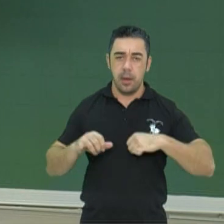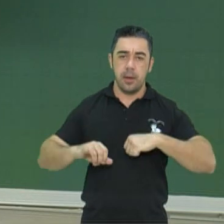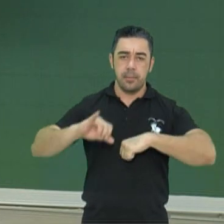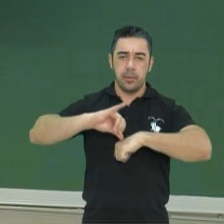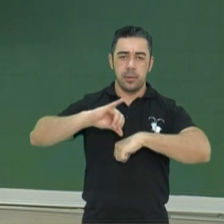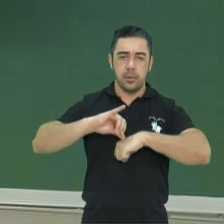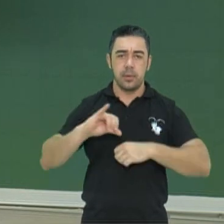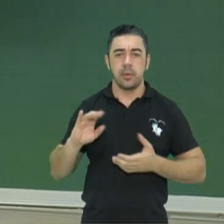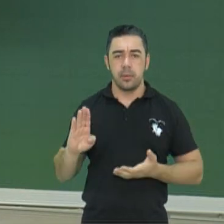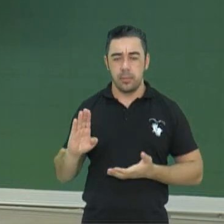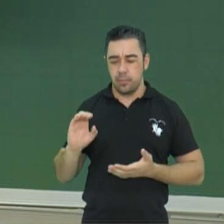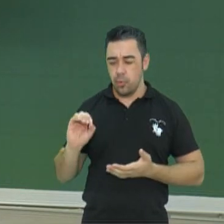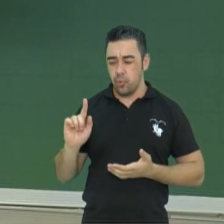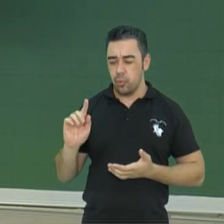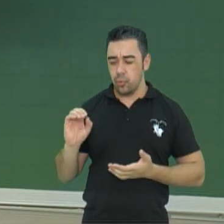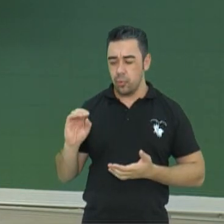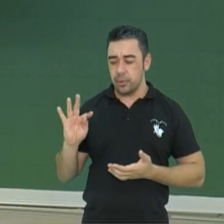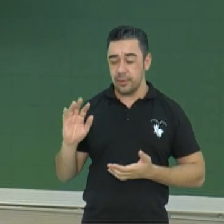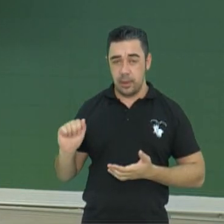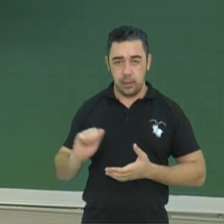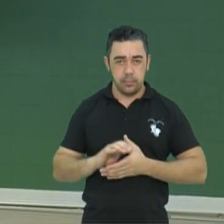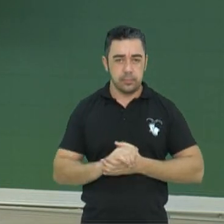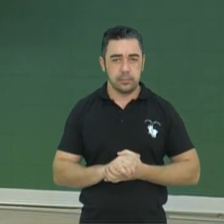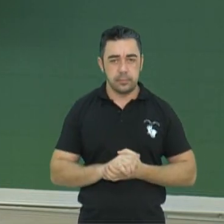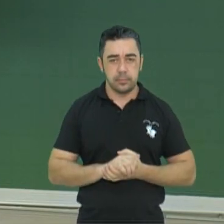es Bogotá.